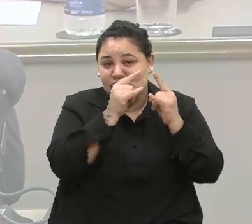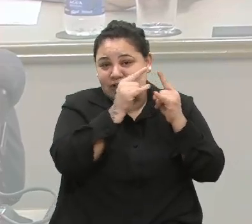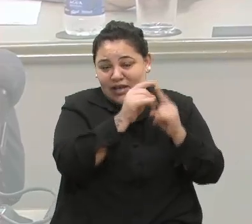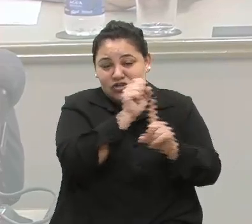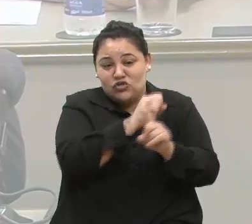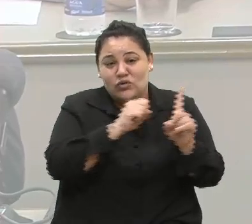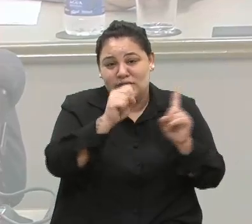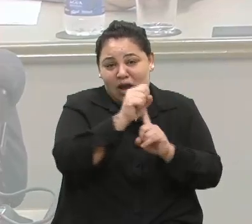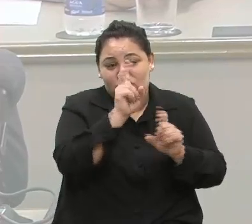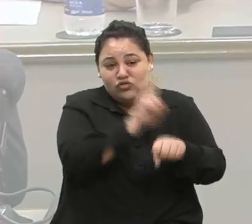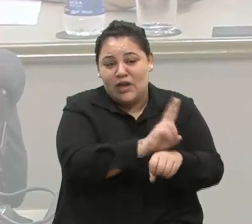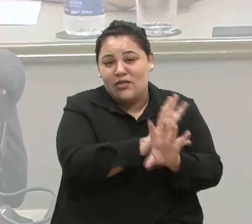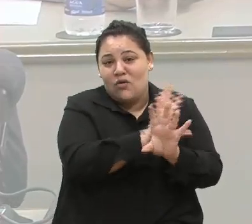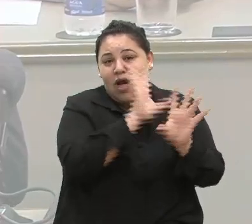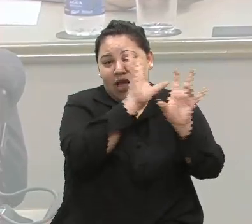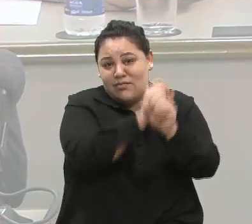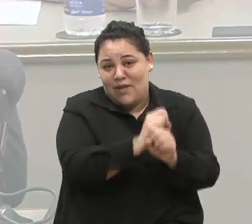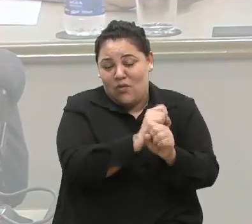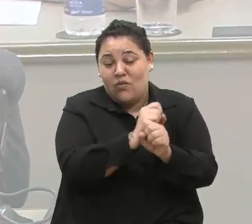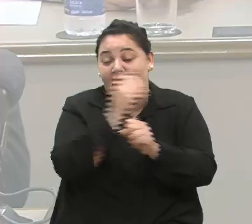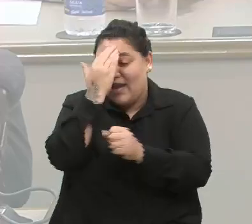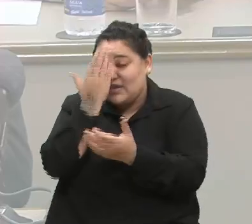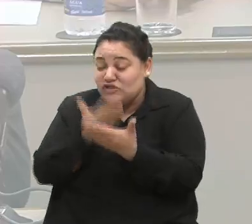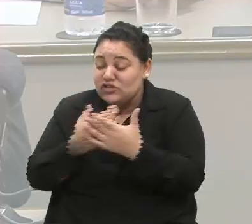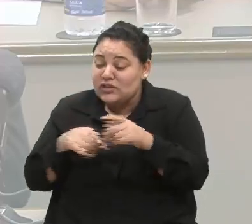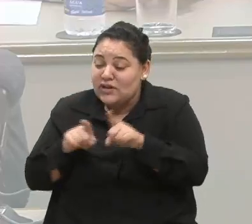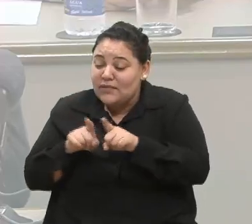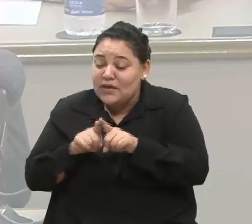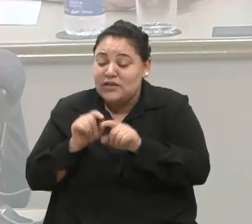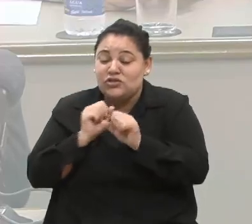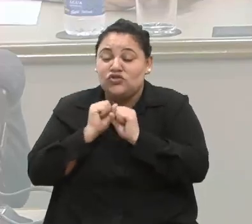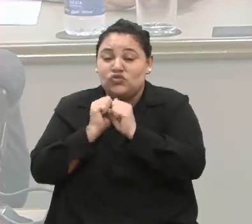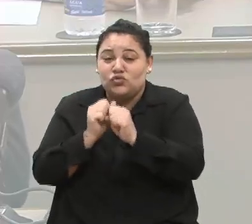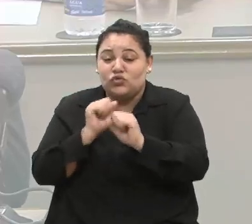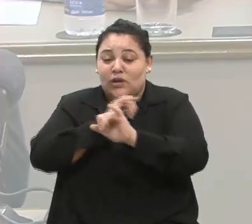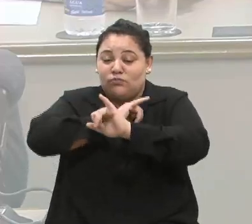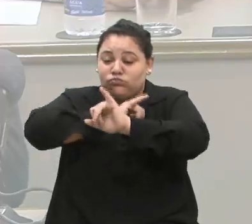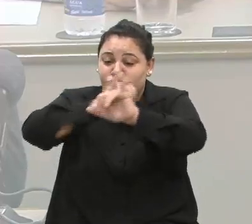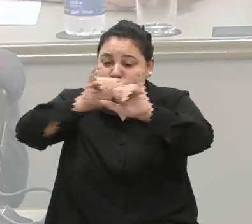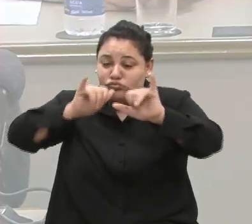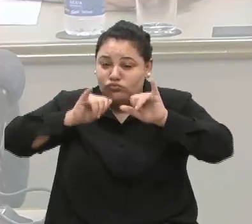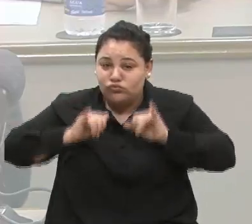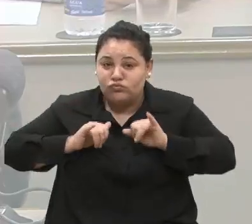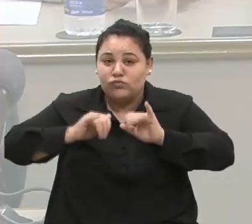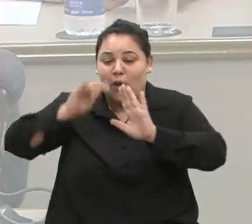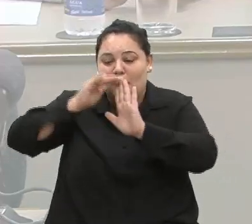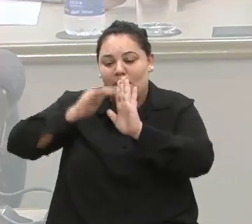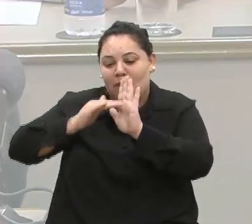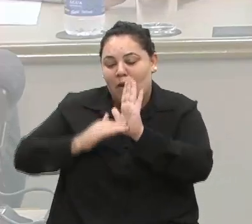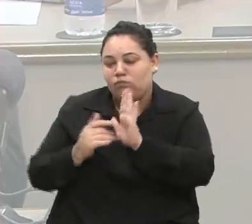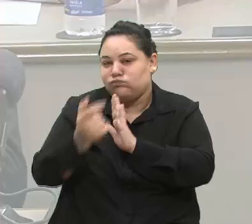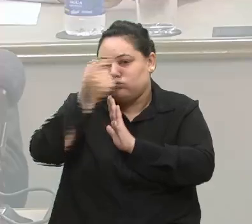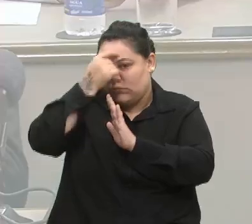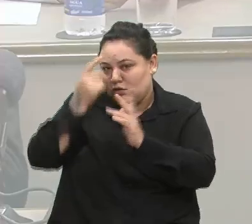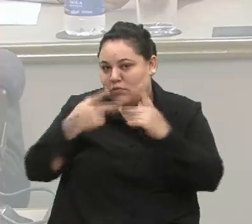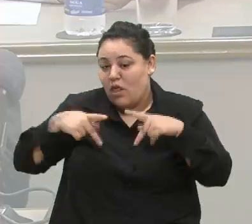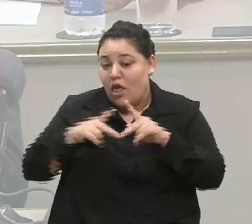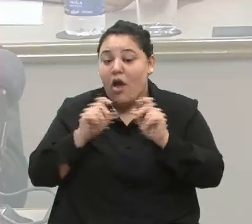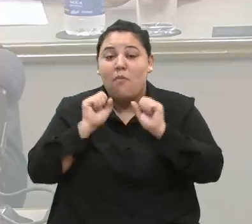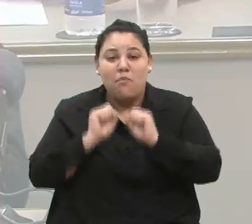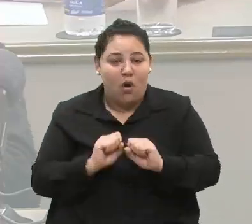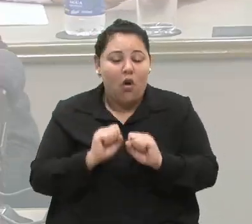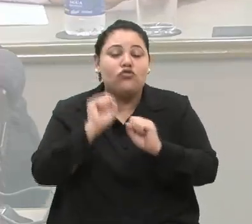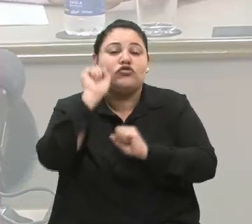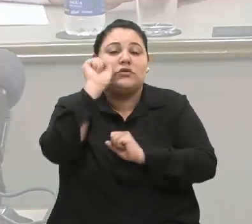animal. Acredita-se que, com a divulgação das informações e a conscientização da população, poderemos reduzir